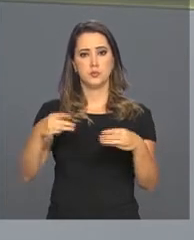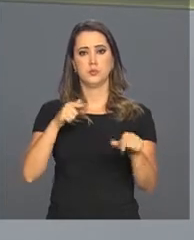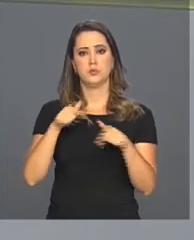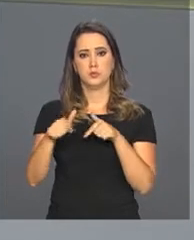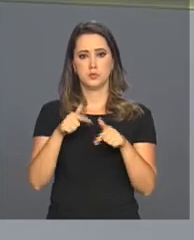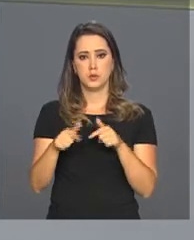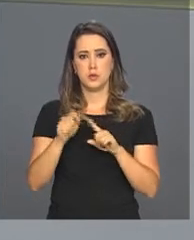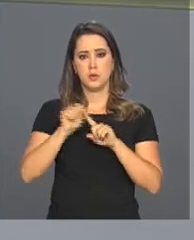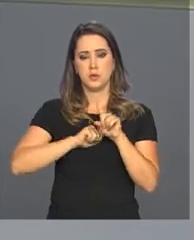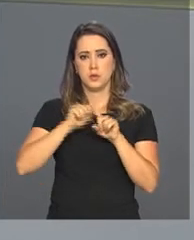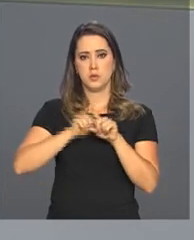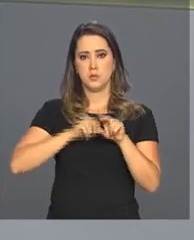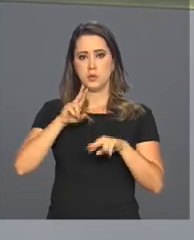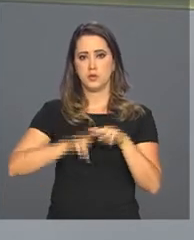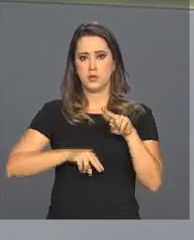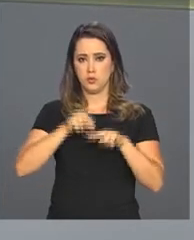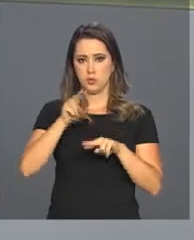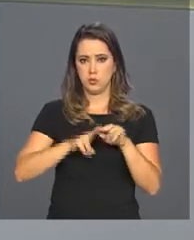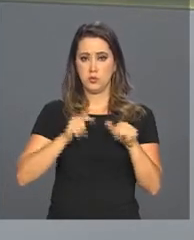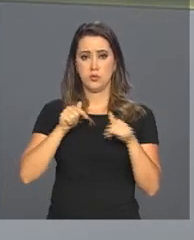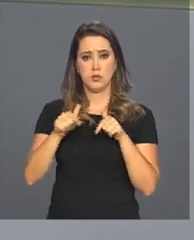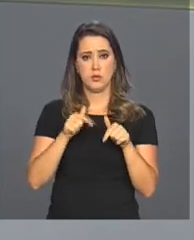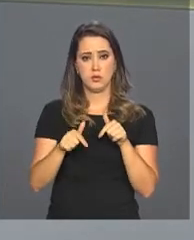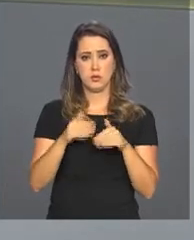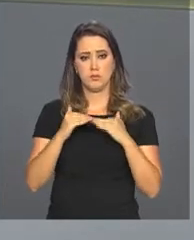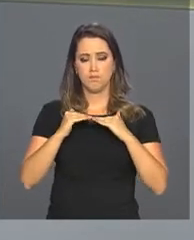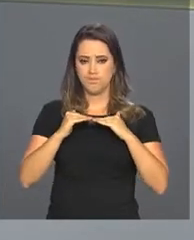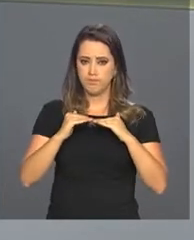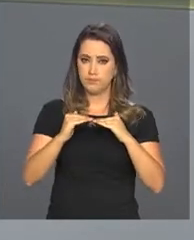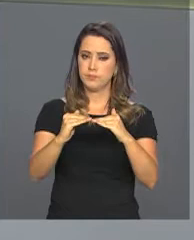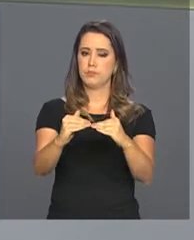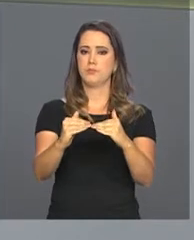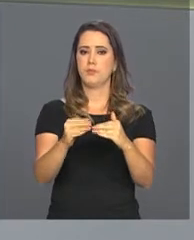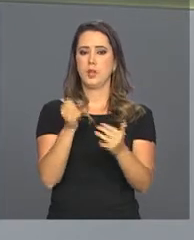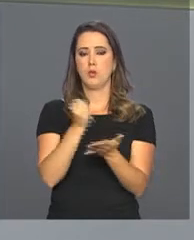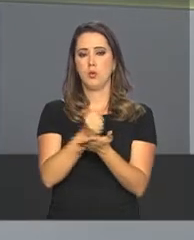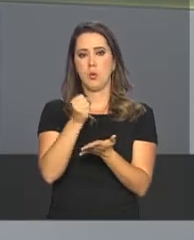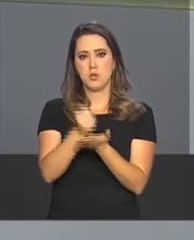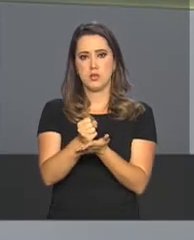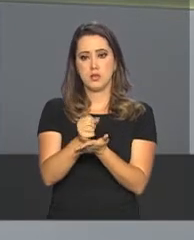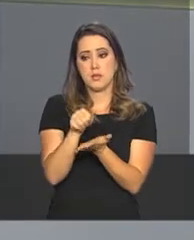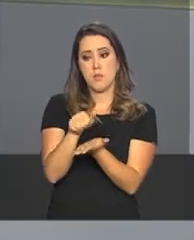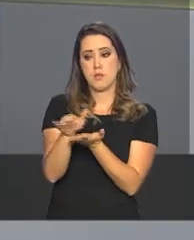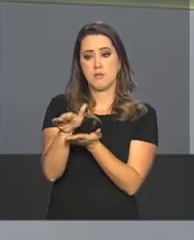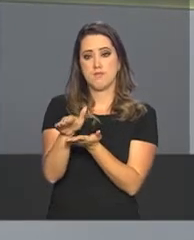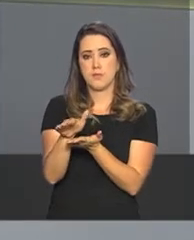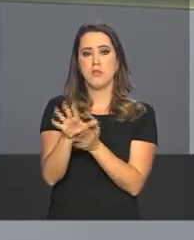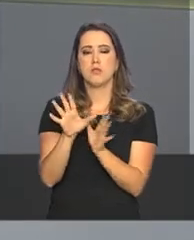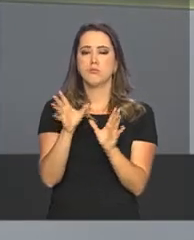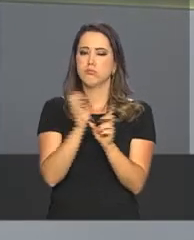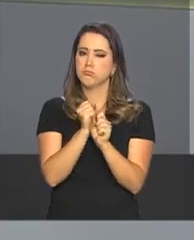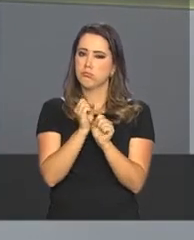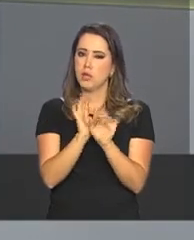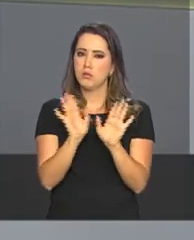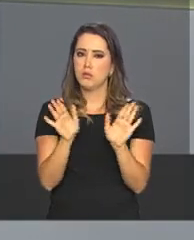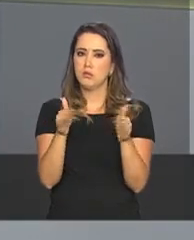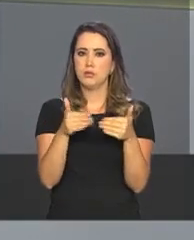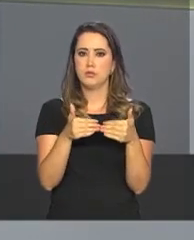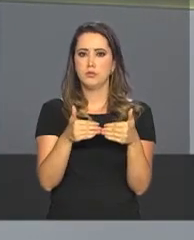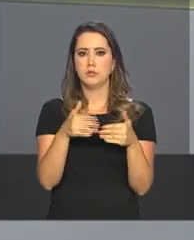no mês de junho o emprego ficou estável no país entre contratações e demissões foram fechados